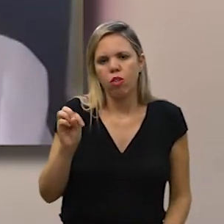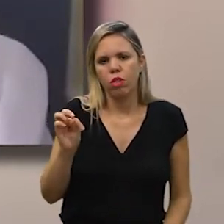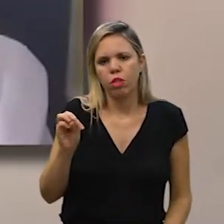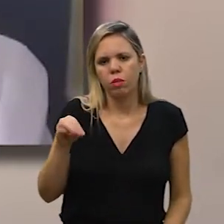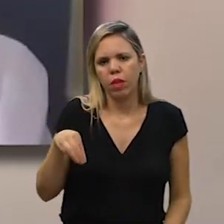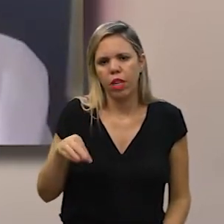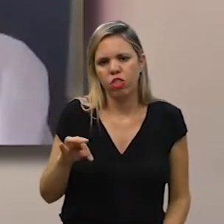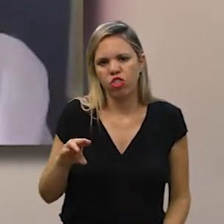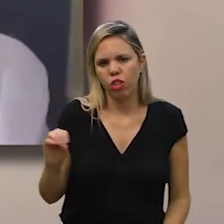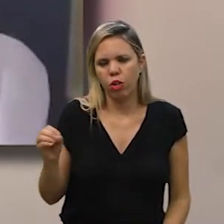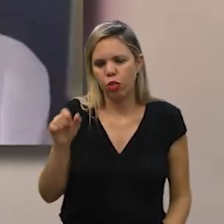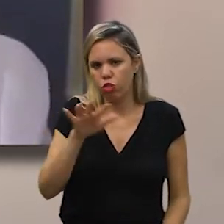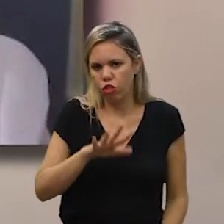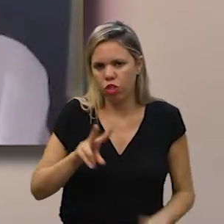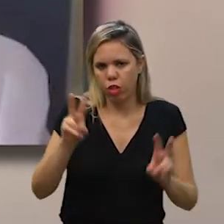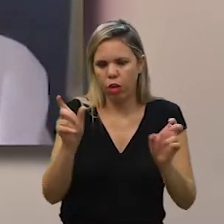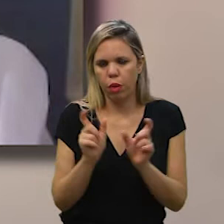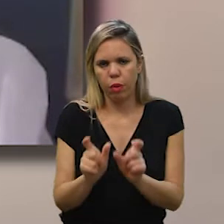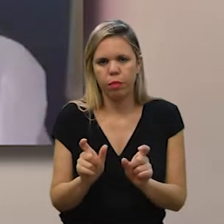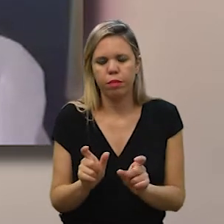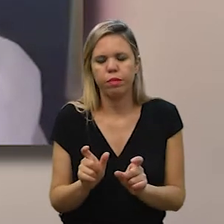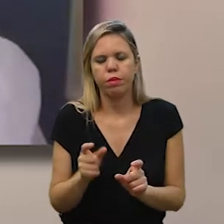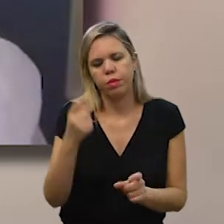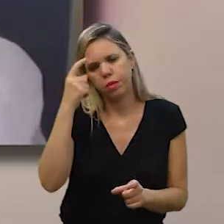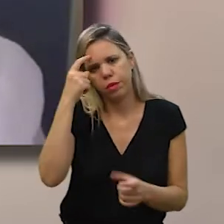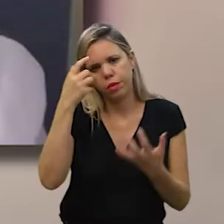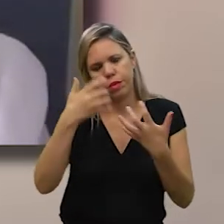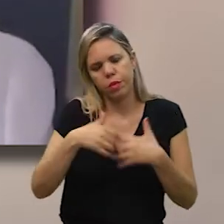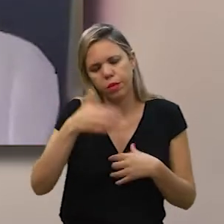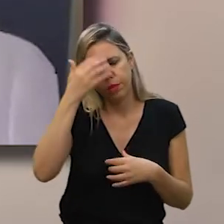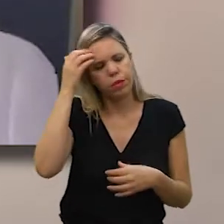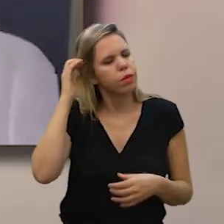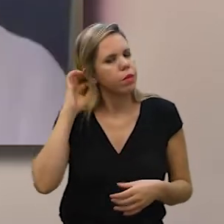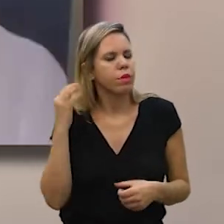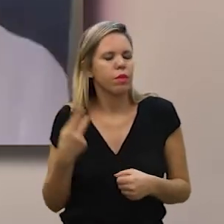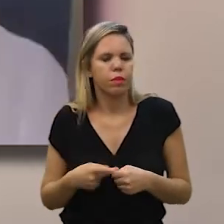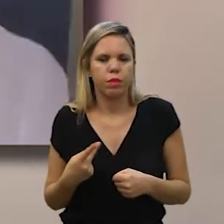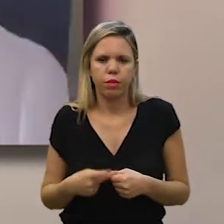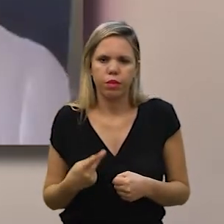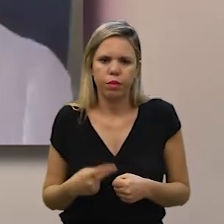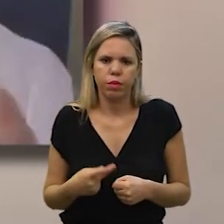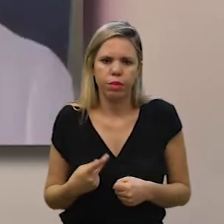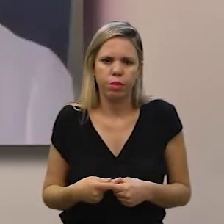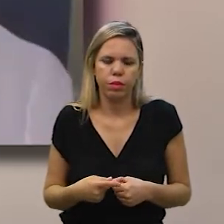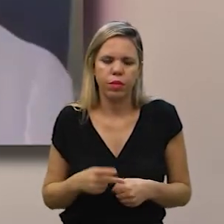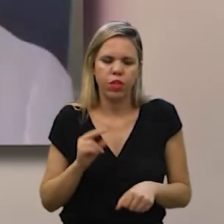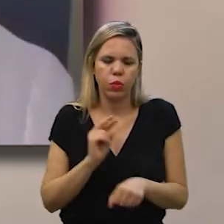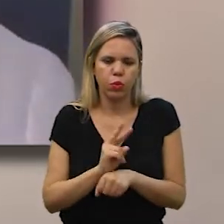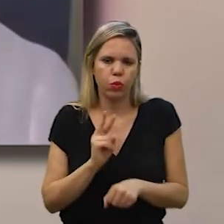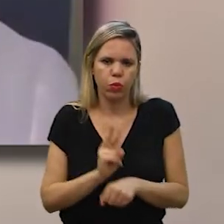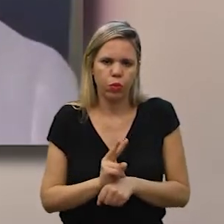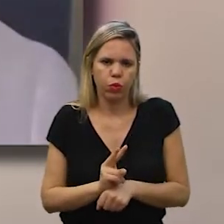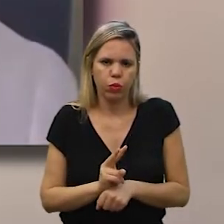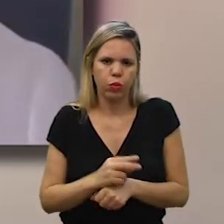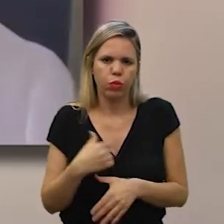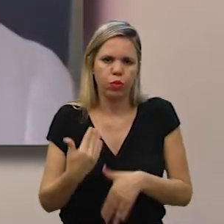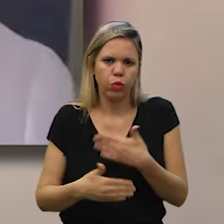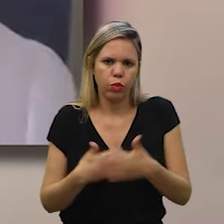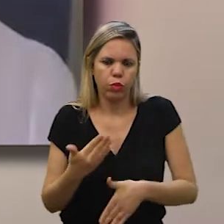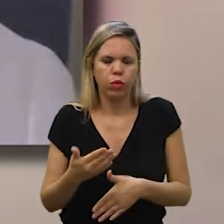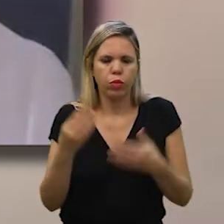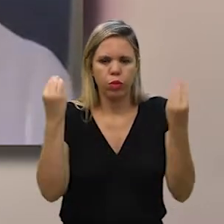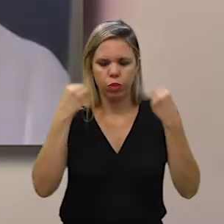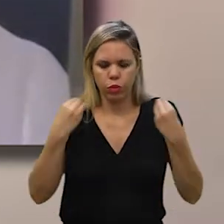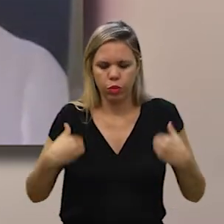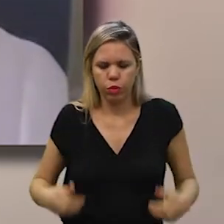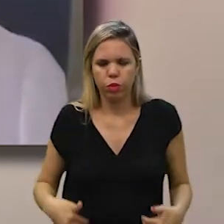um termo geral, mas o ideal seria a gente pensar naqueles produtos de cuidados diários